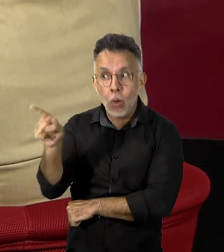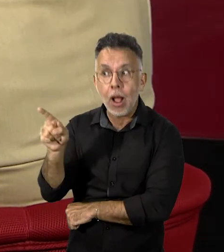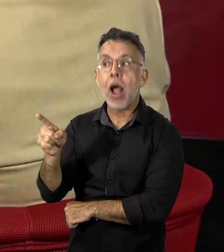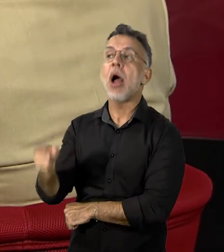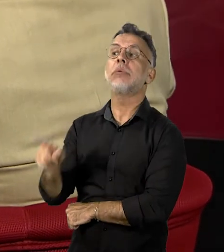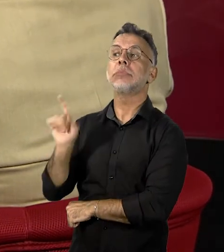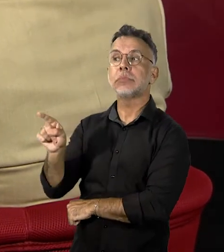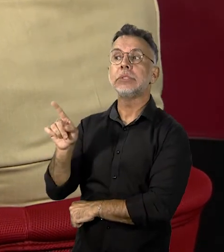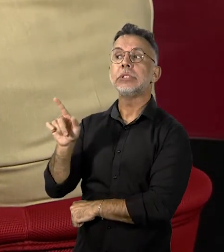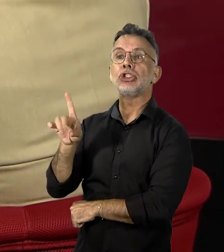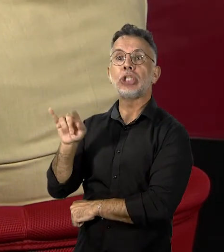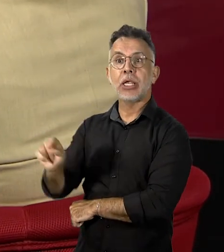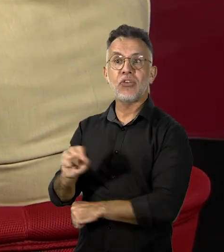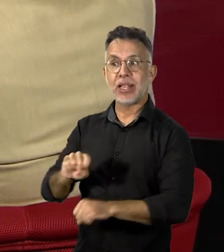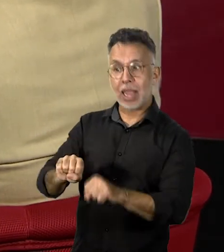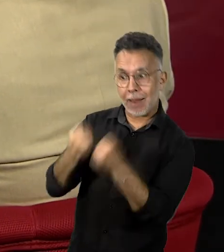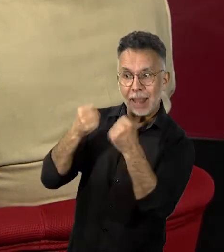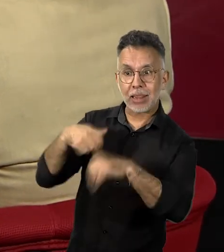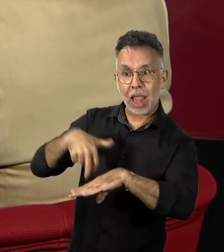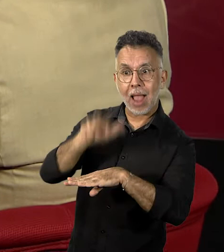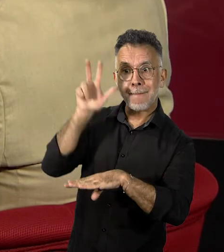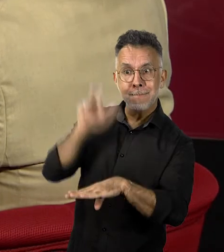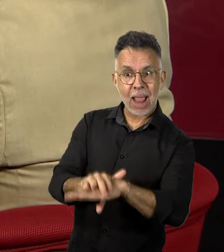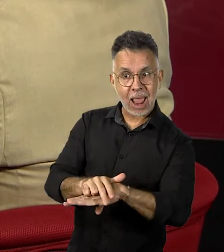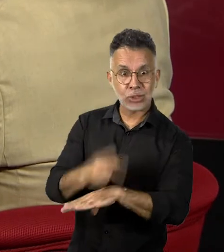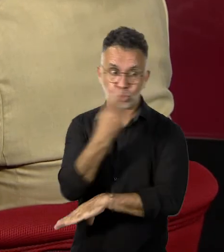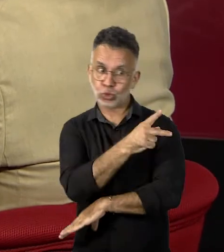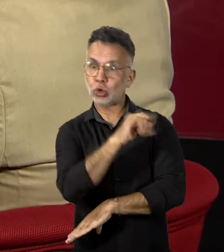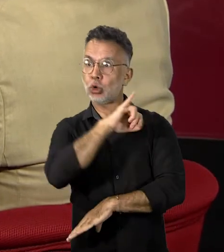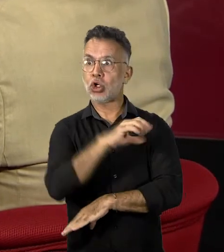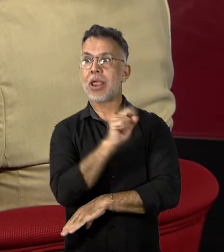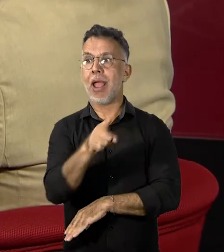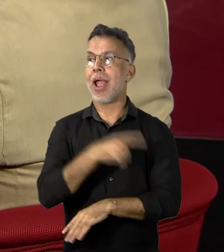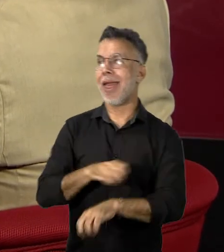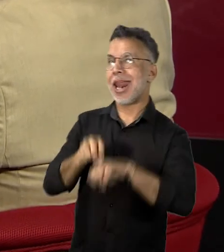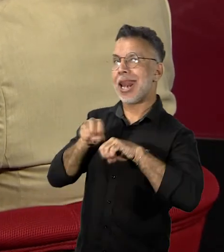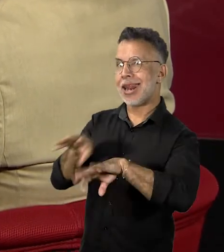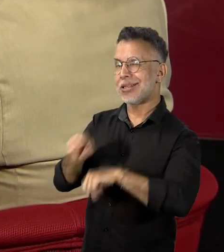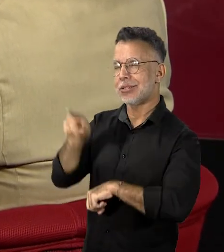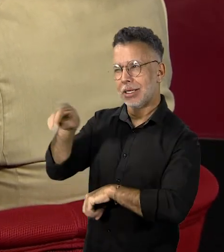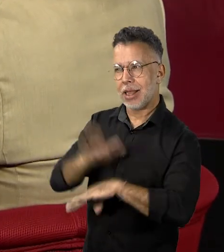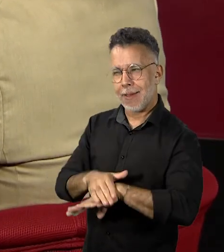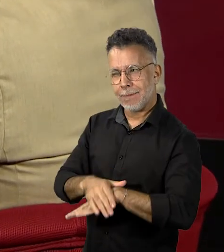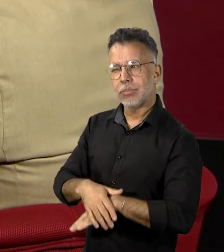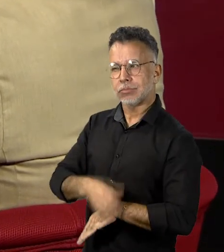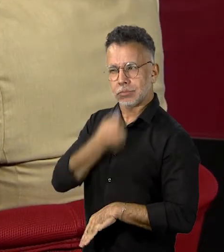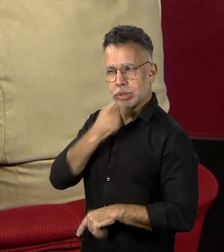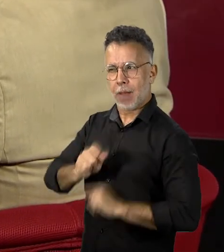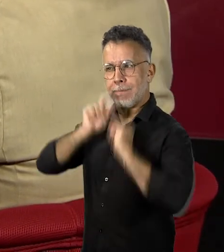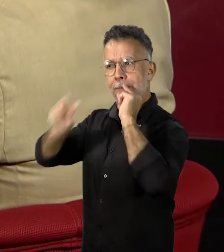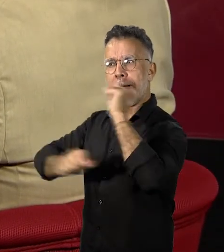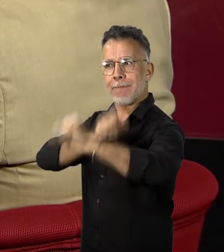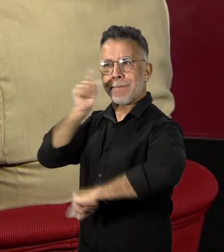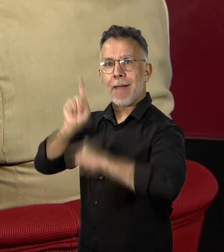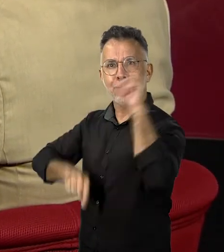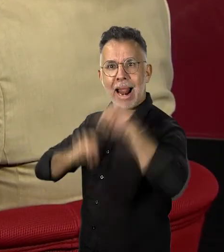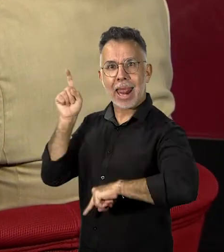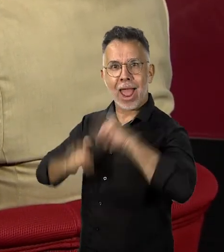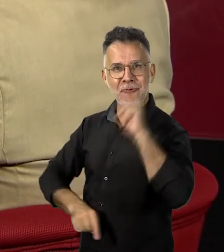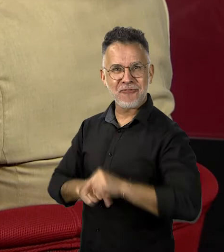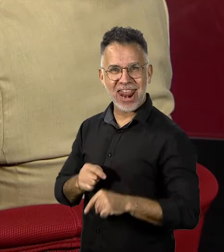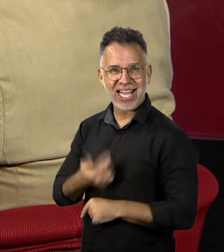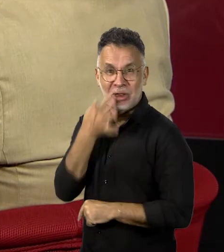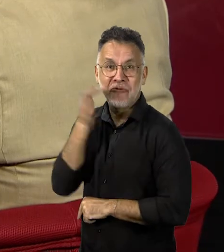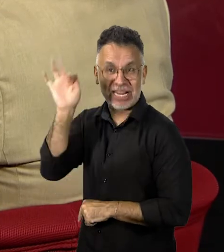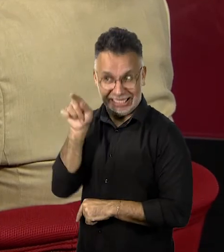Diego, tivesse quebrado a perna do Jacquin, ele ensinaria aqui alguns bons palavrões em francês que você